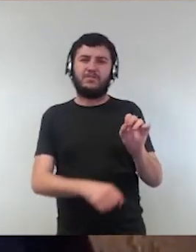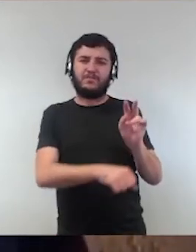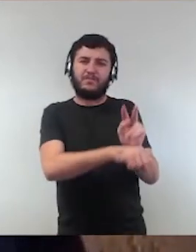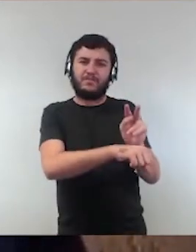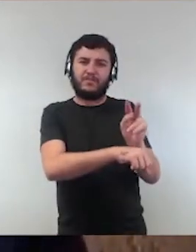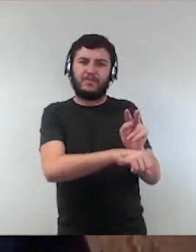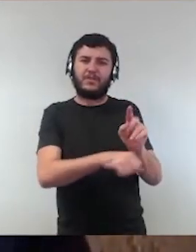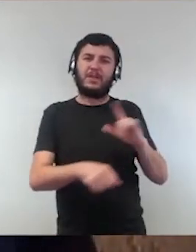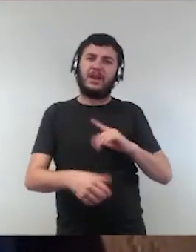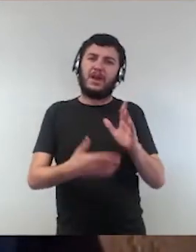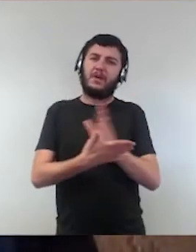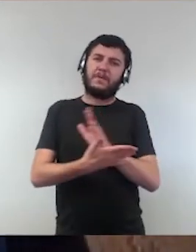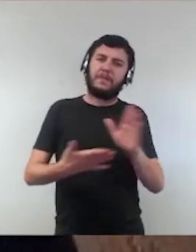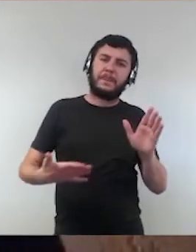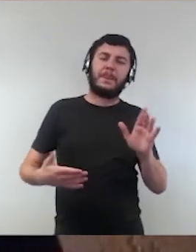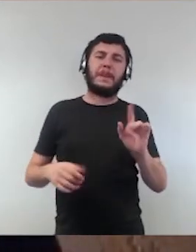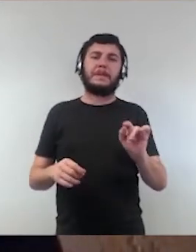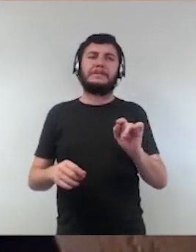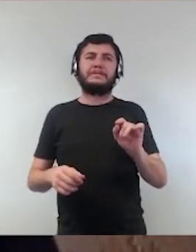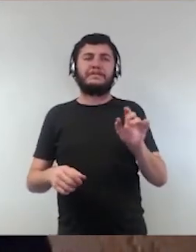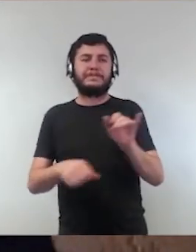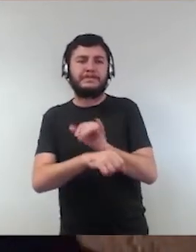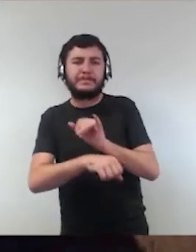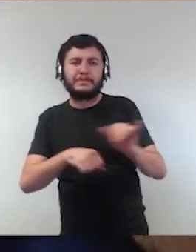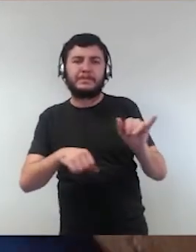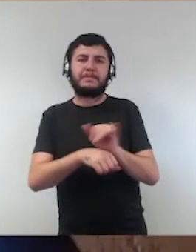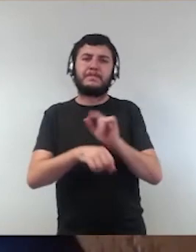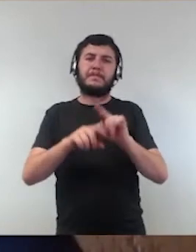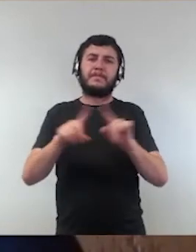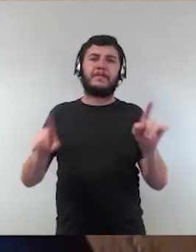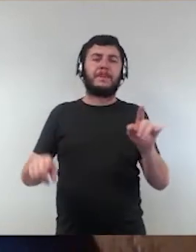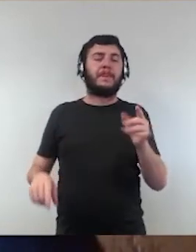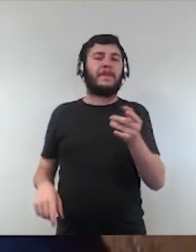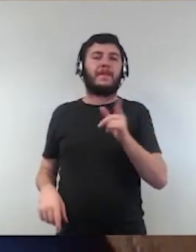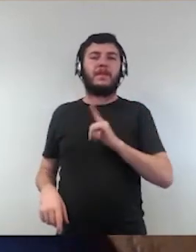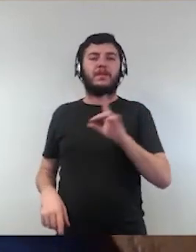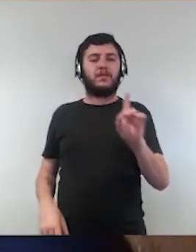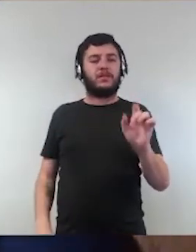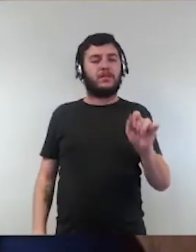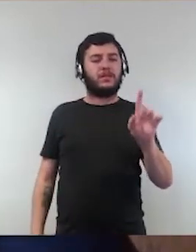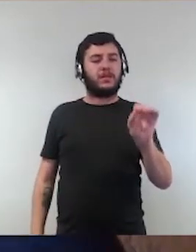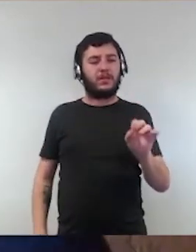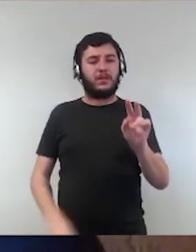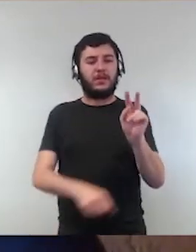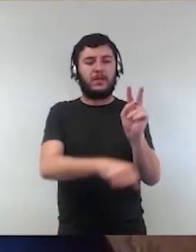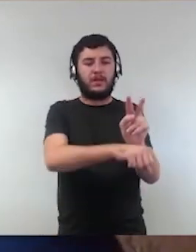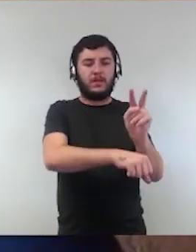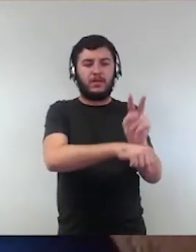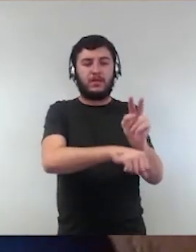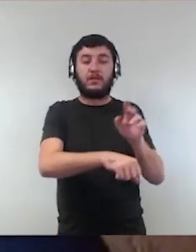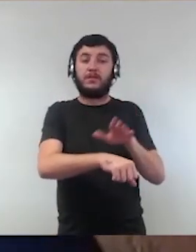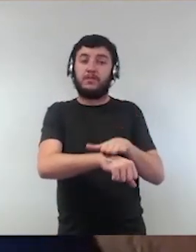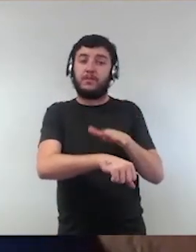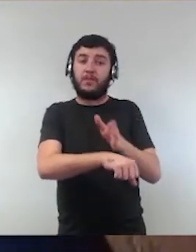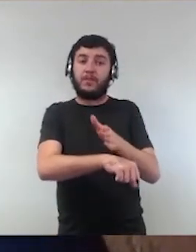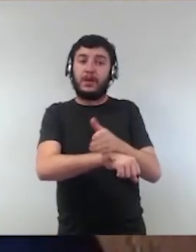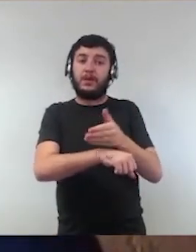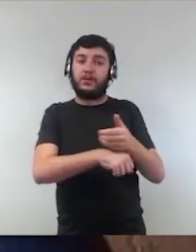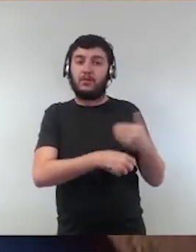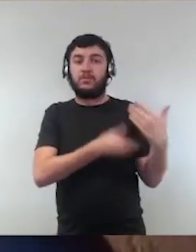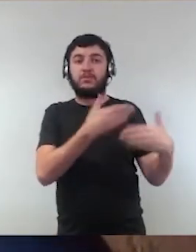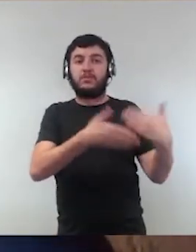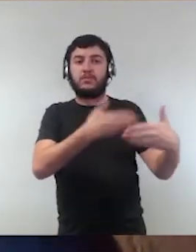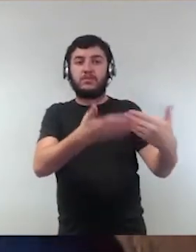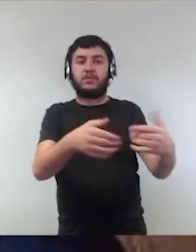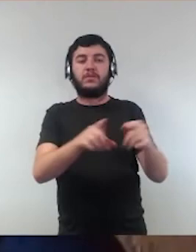eficazes, regras de preservação de dados, isso é, a possibilidade de que dados sejam retidos a partir de um determinado momento. A Laura mencionou uma